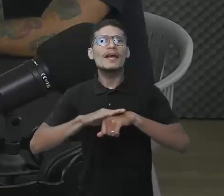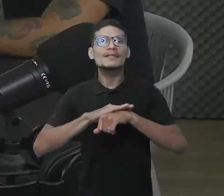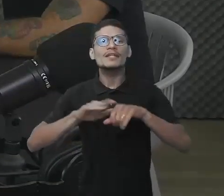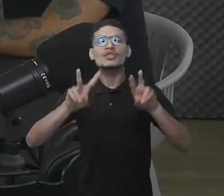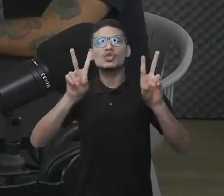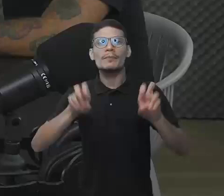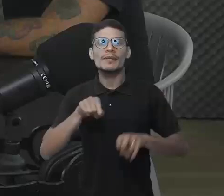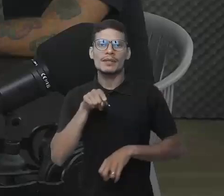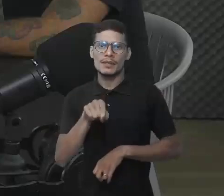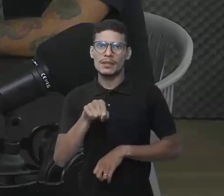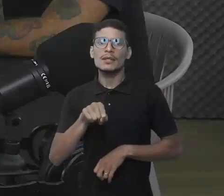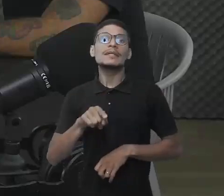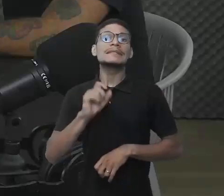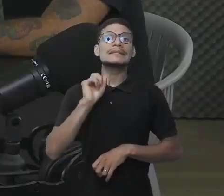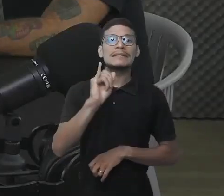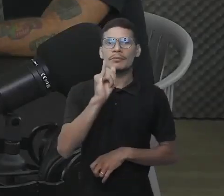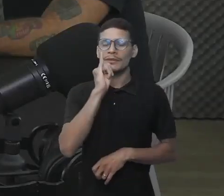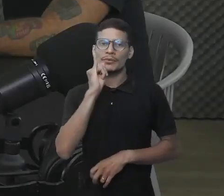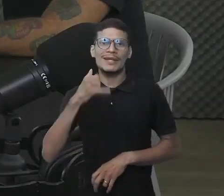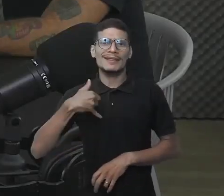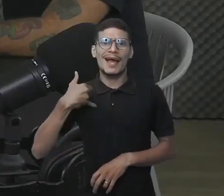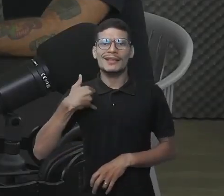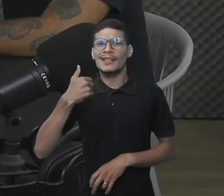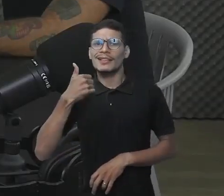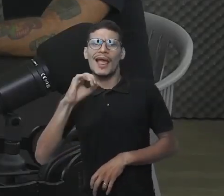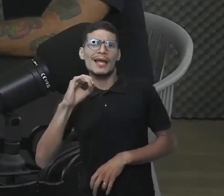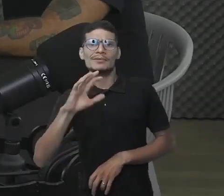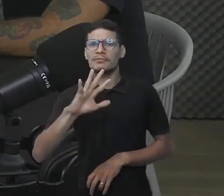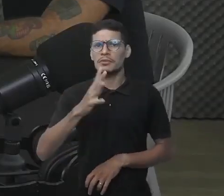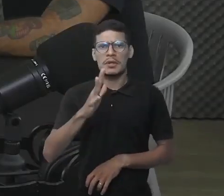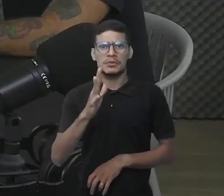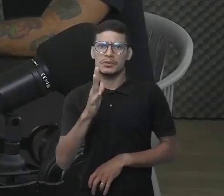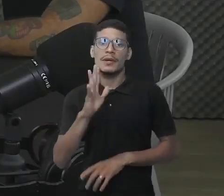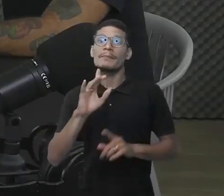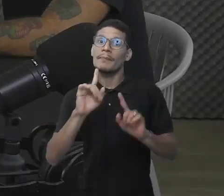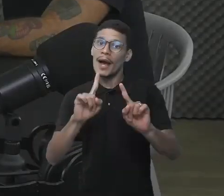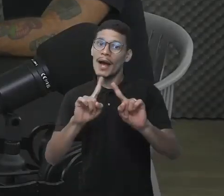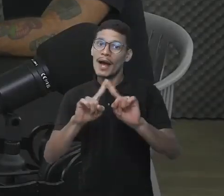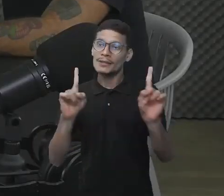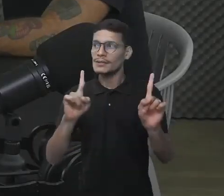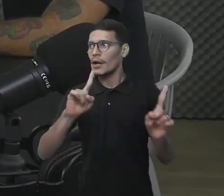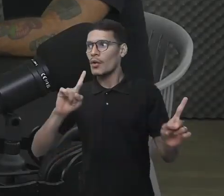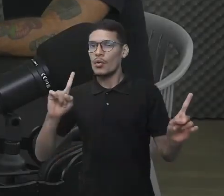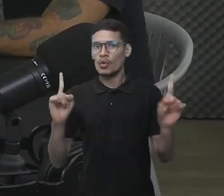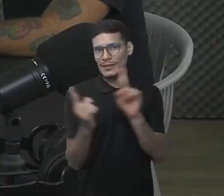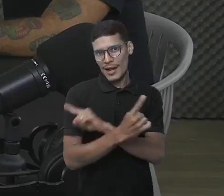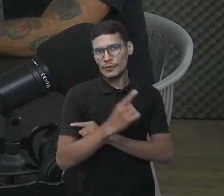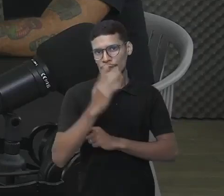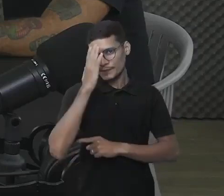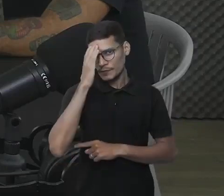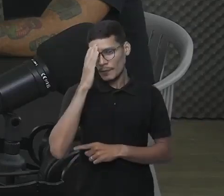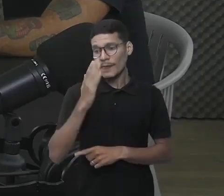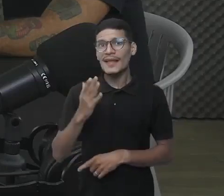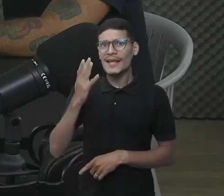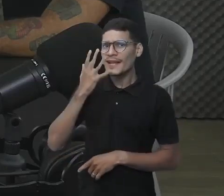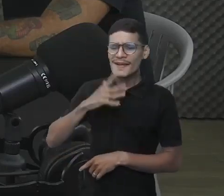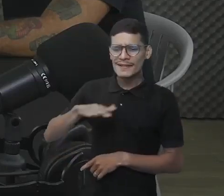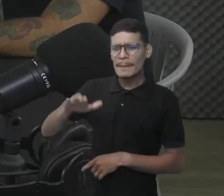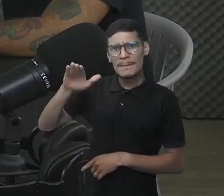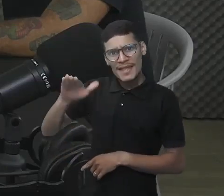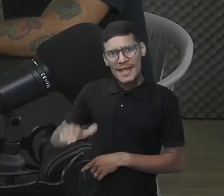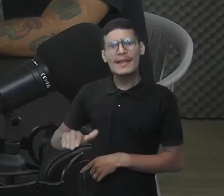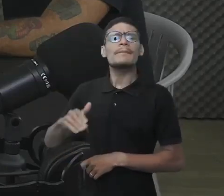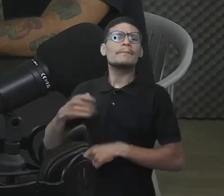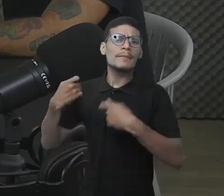estão bem com 10 anos, 11, não, e é justamente o contrário, né. Desde pequena a gente deve conversar com elas sobre